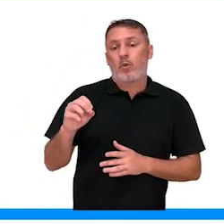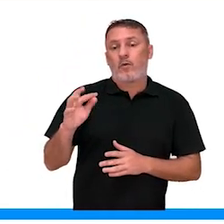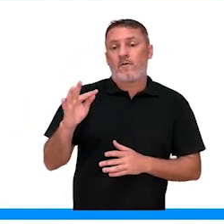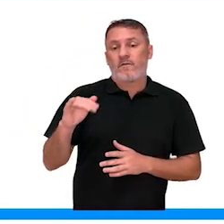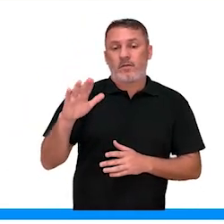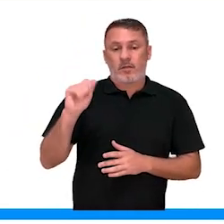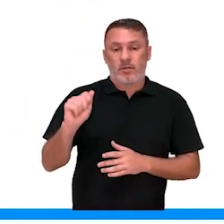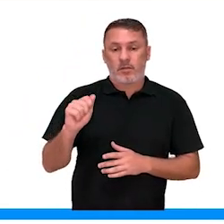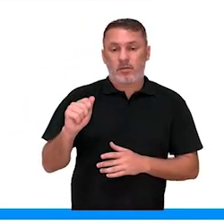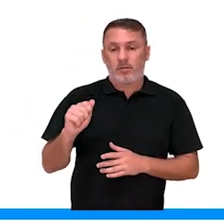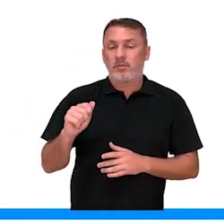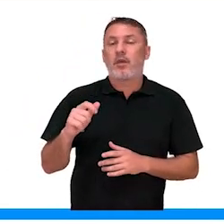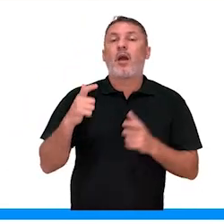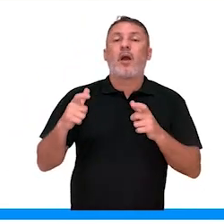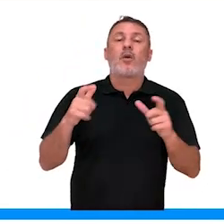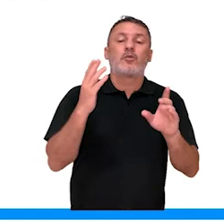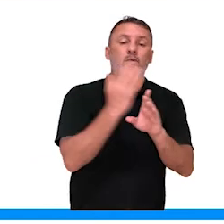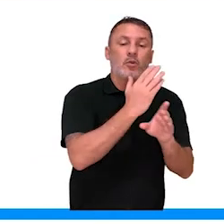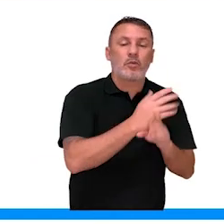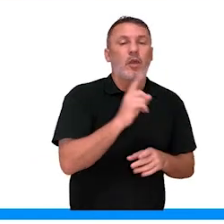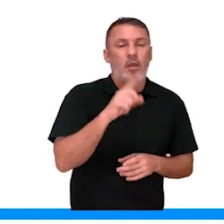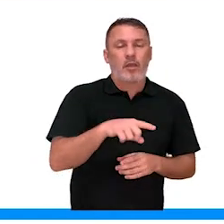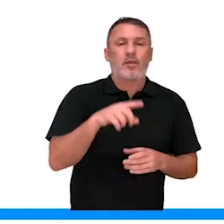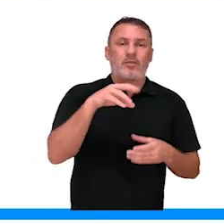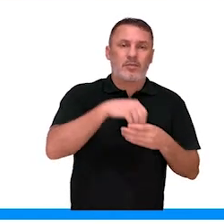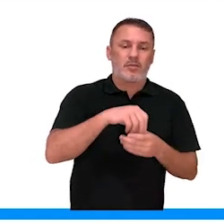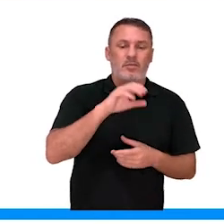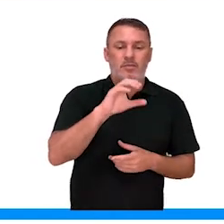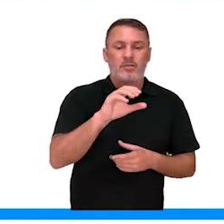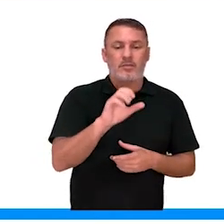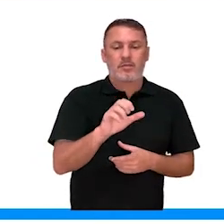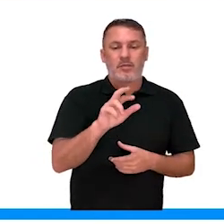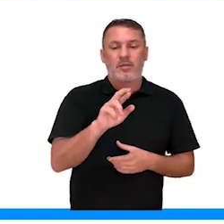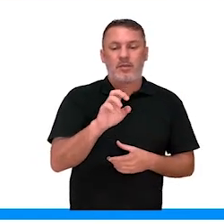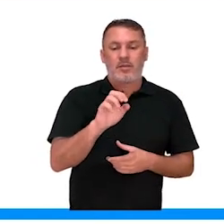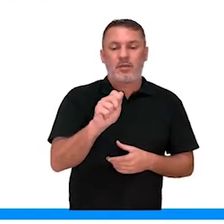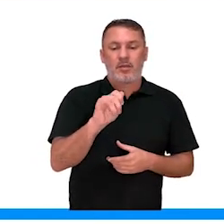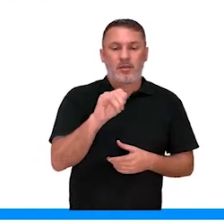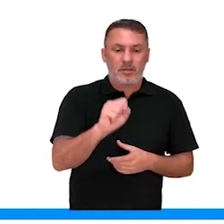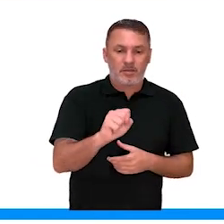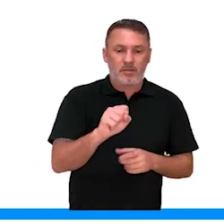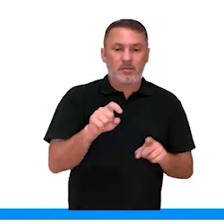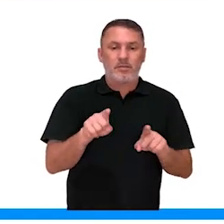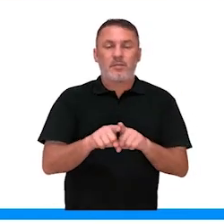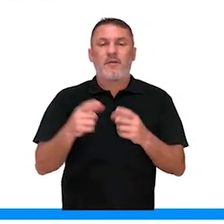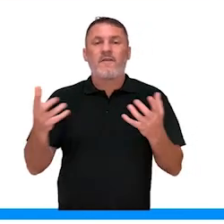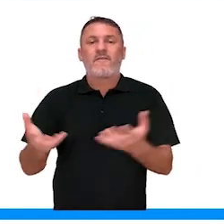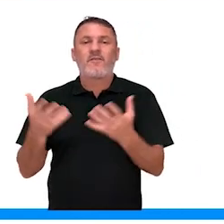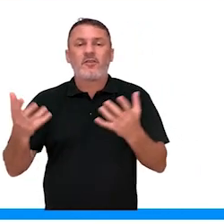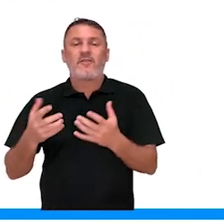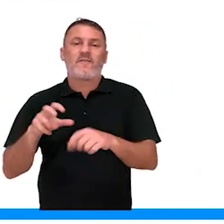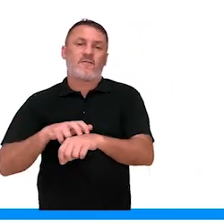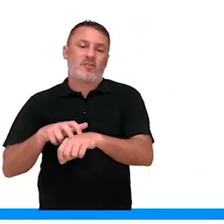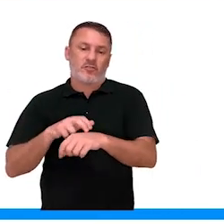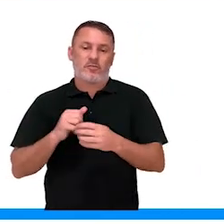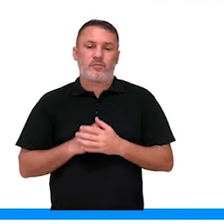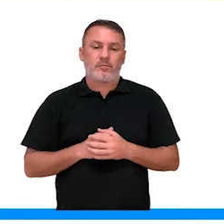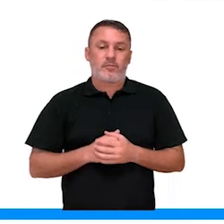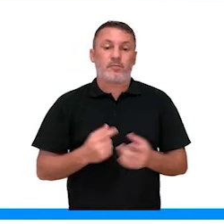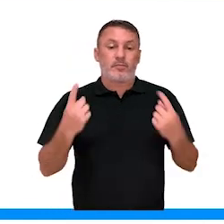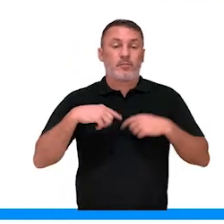clorofila. Então, para as plantas conseguirem realizar a fotossíntese, elas precisam do magnésio. Onde que a gente